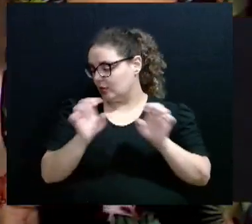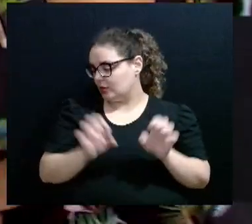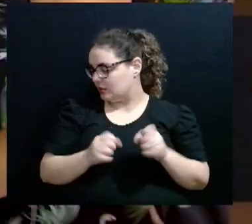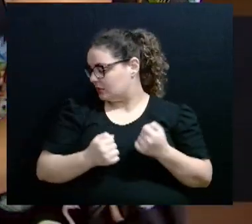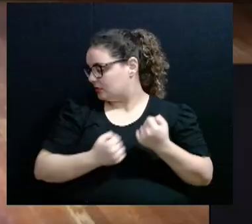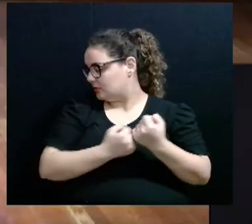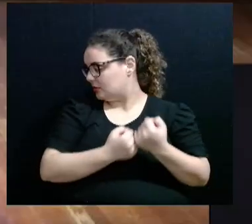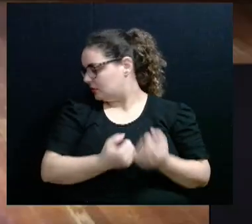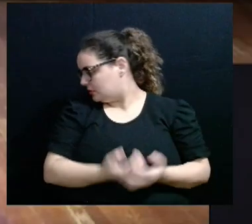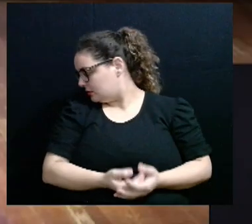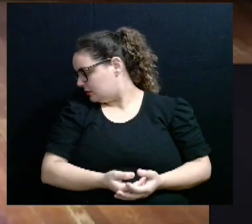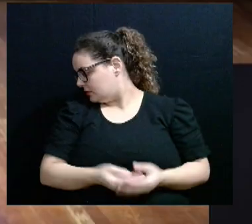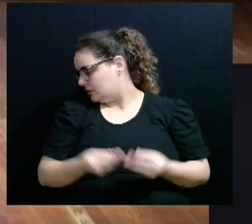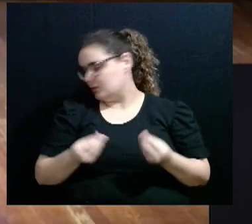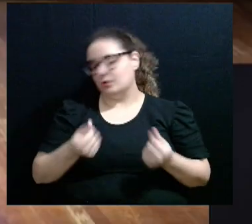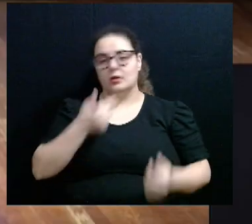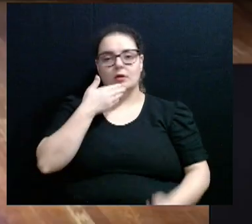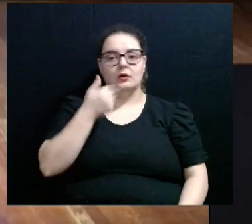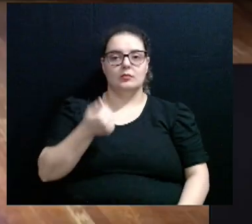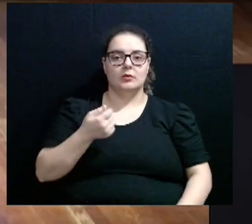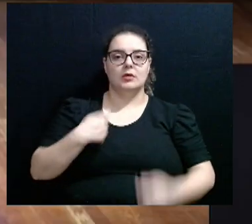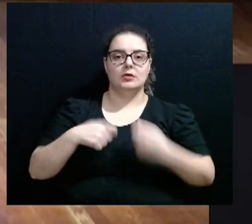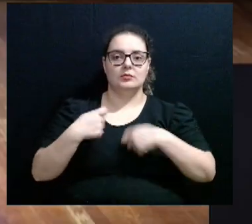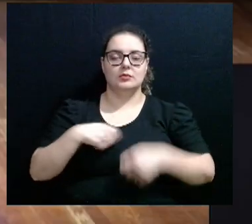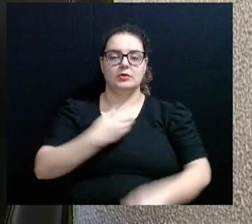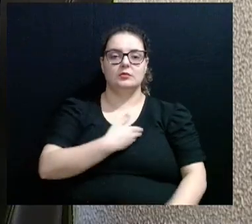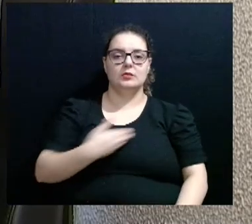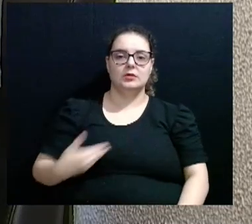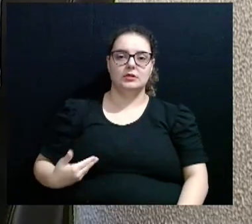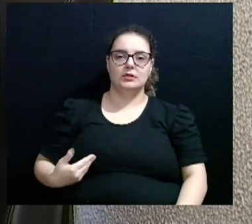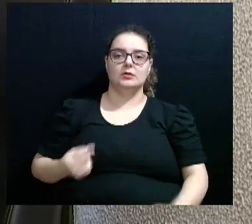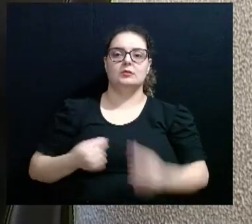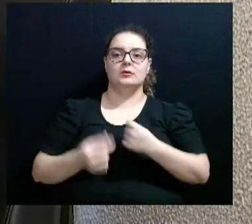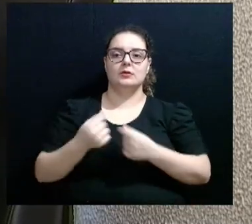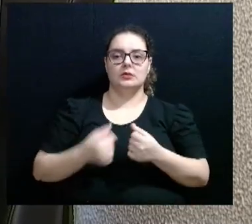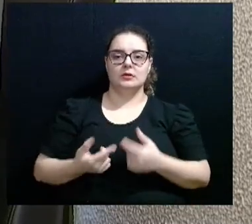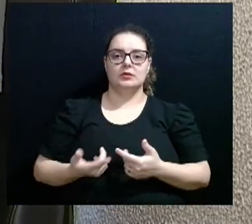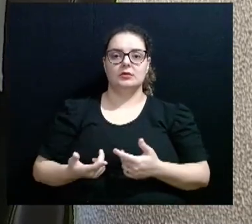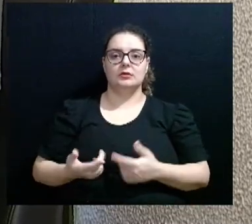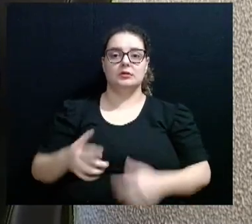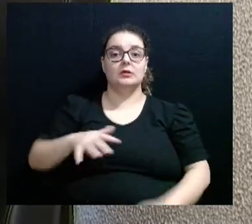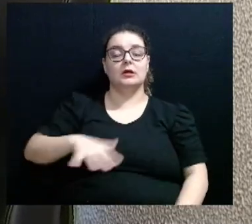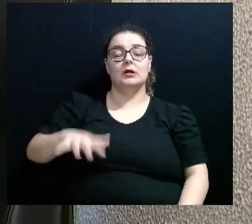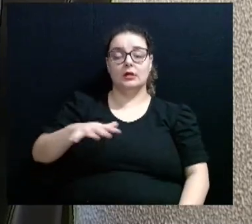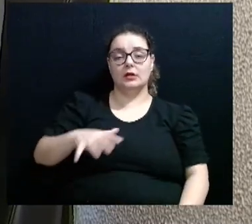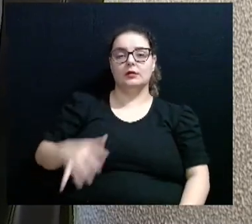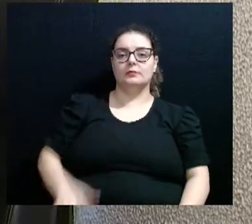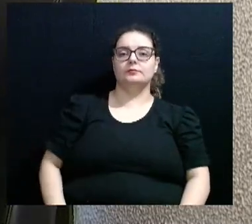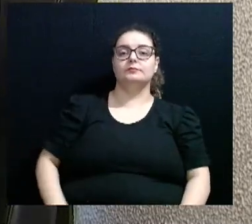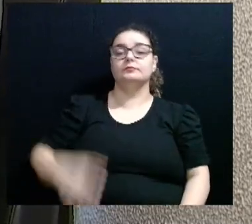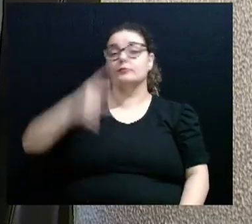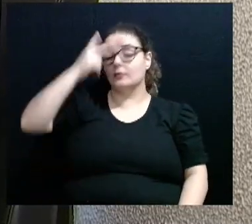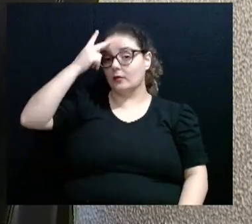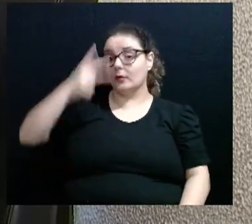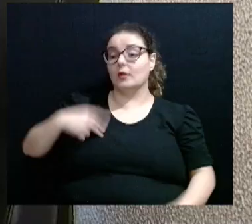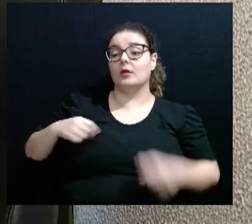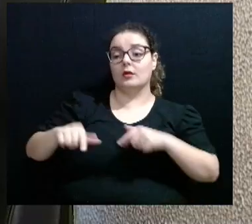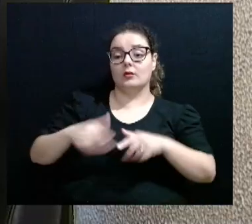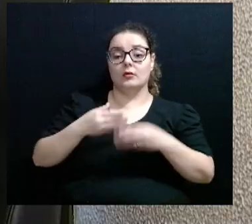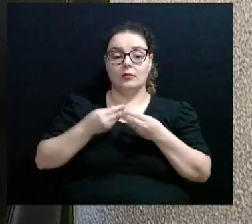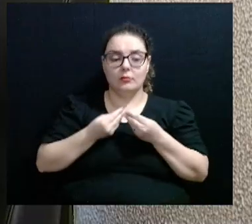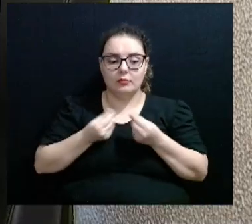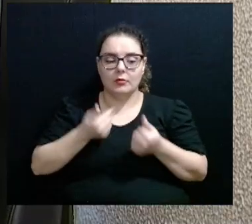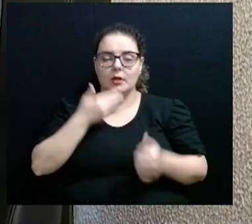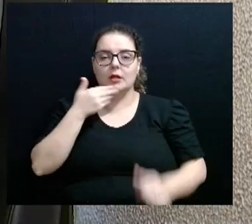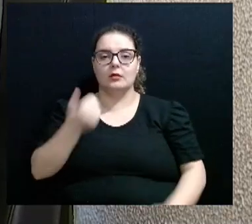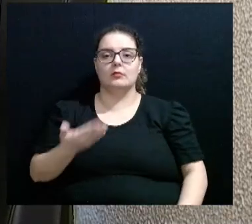da gestão administrativa e financeira dos profissionais do setor. A própria formação, o aprimoramento, né, essas oficinas